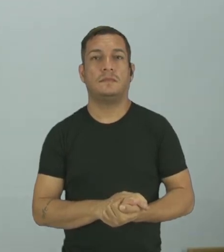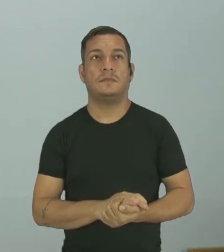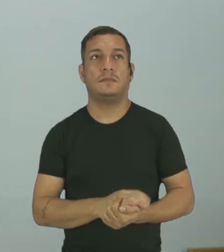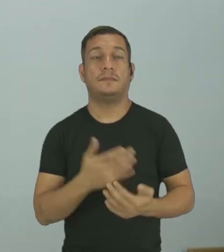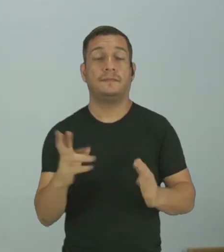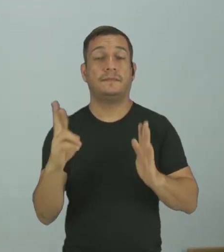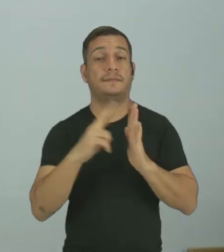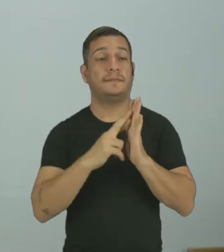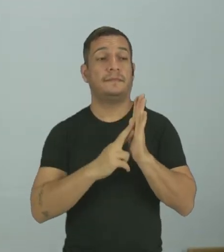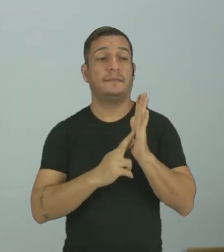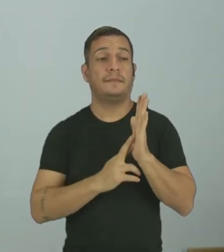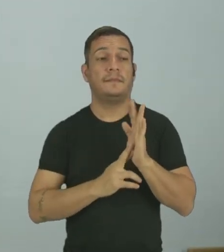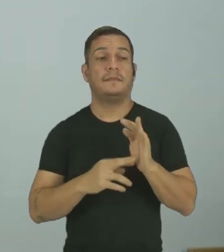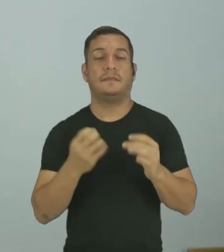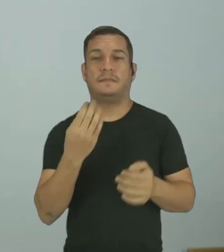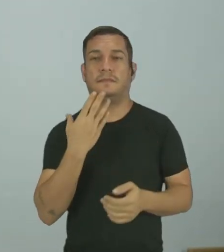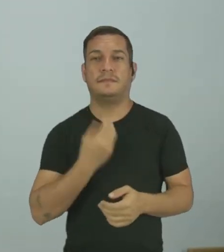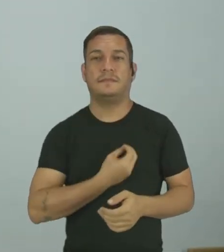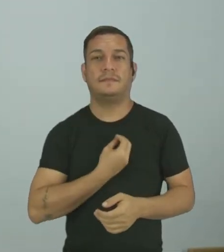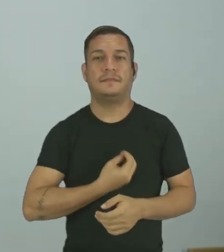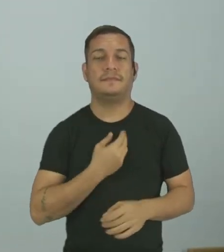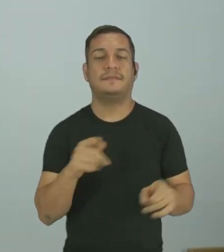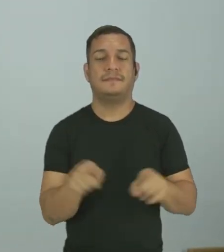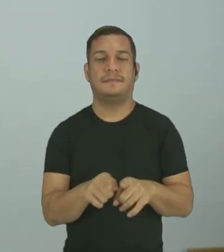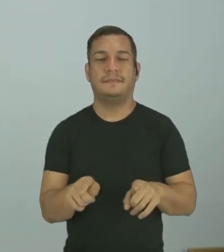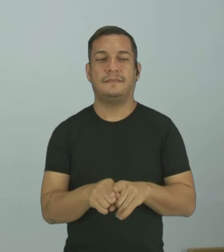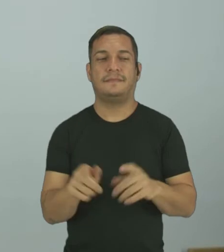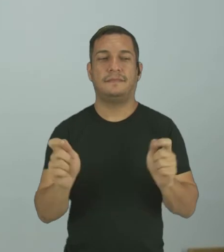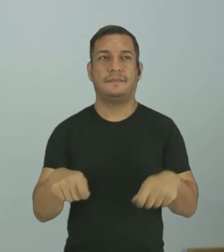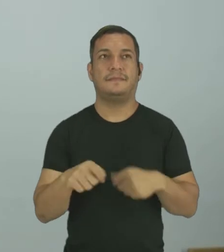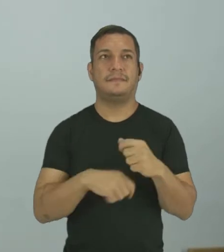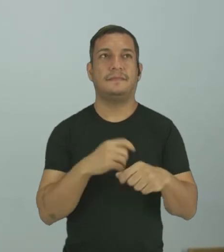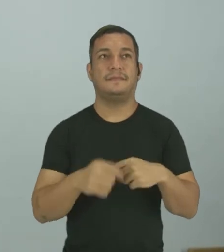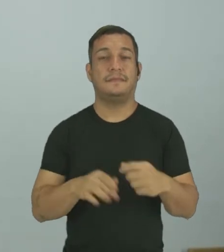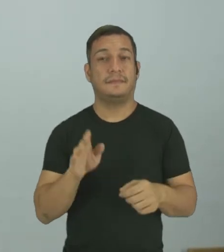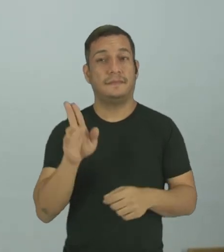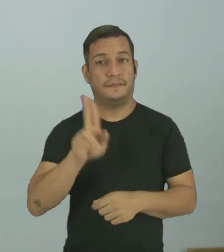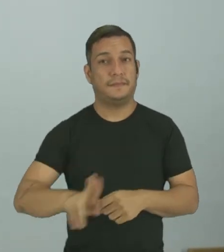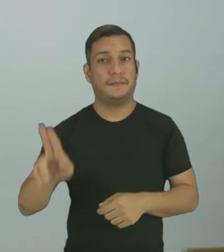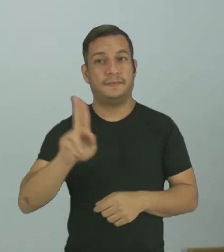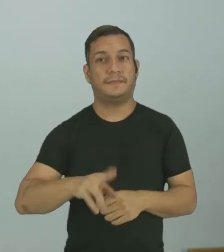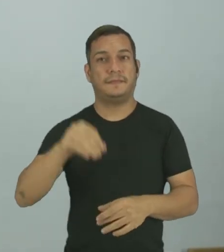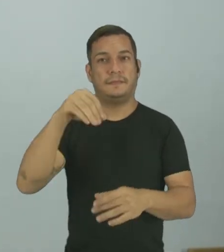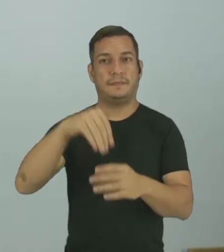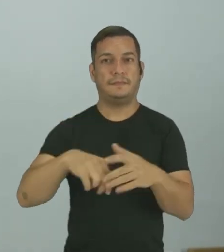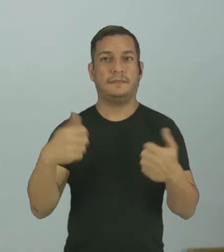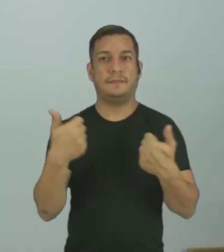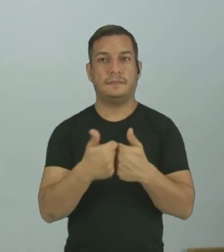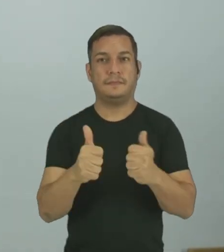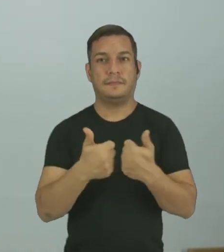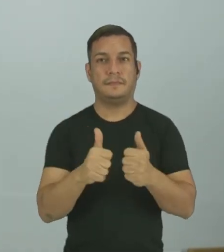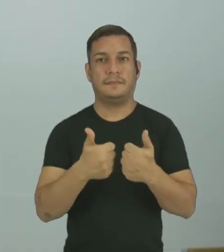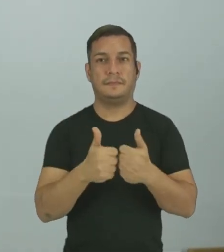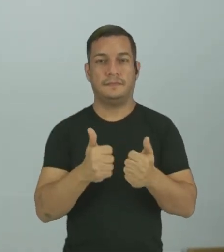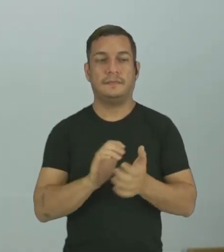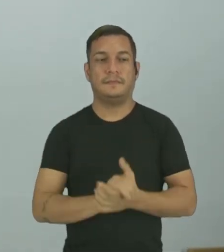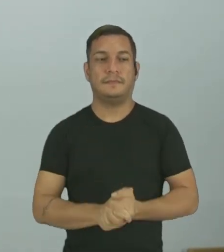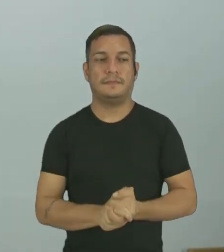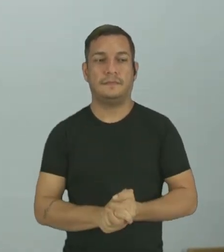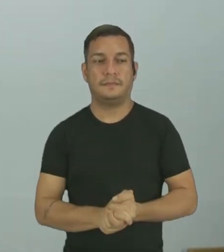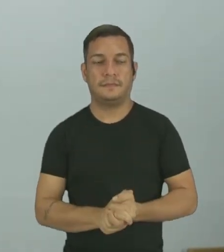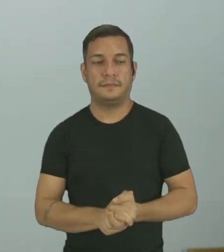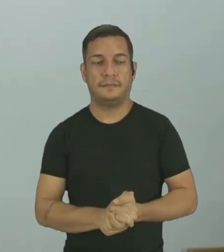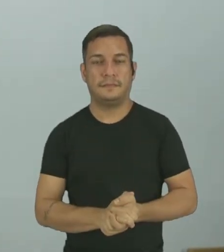Essas regras de bom convívio também servem para serem utilizadas dentro do ônibus, o coletivo